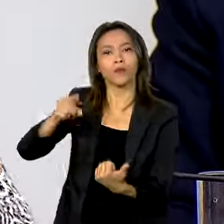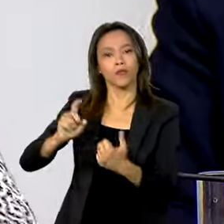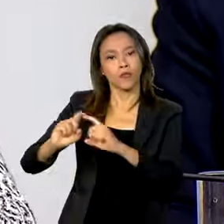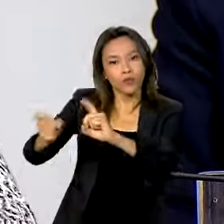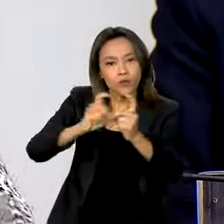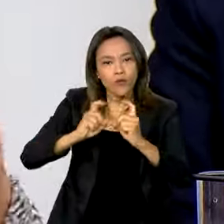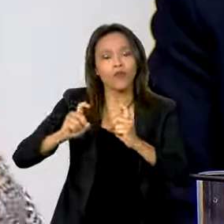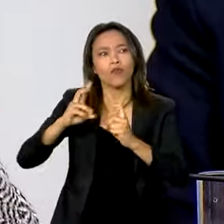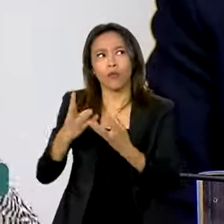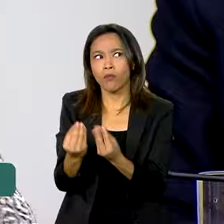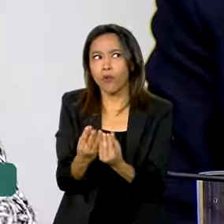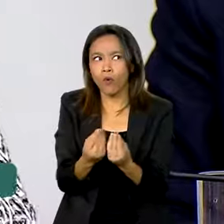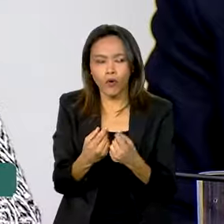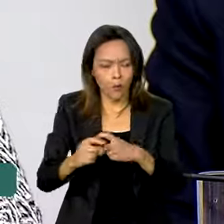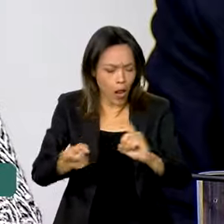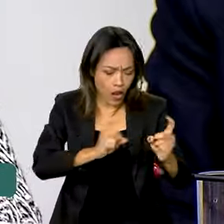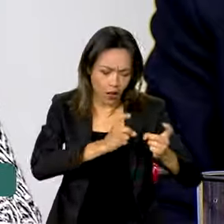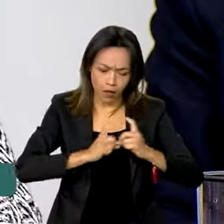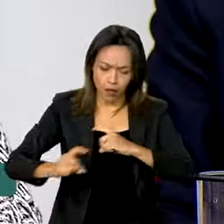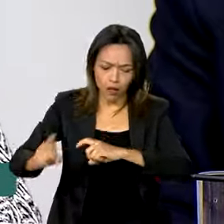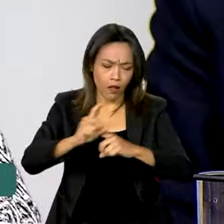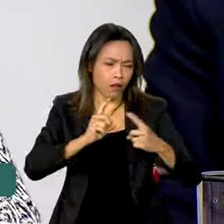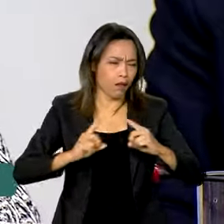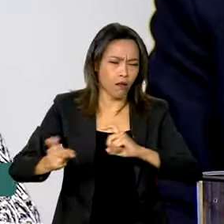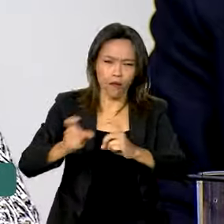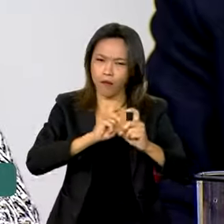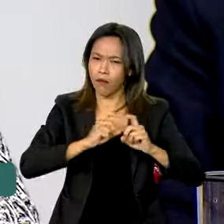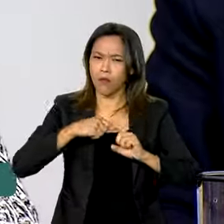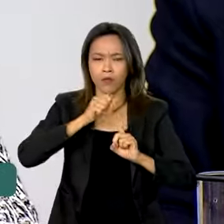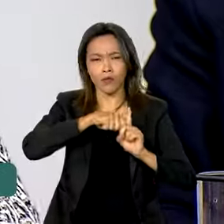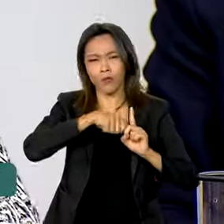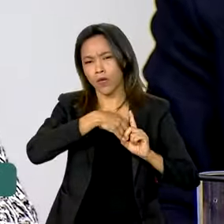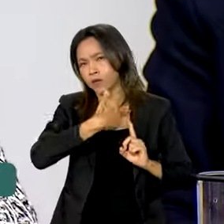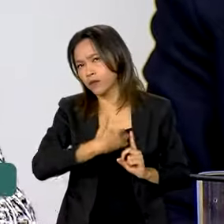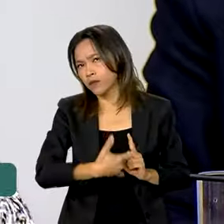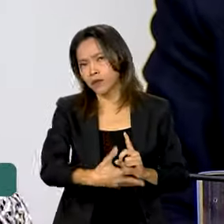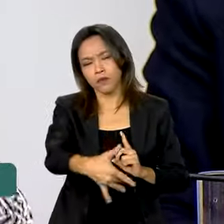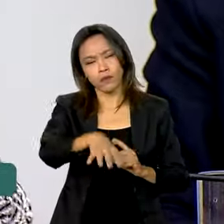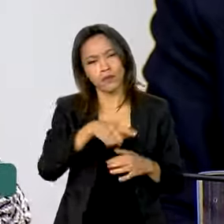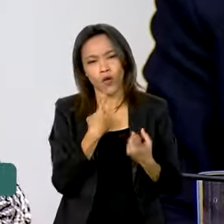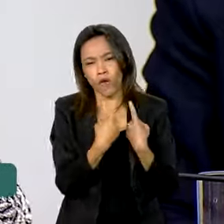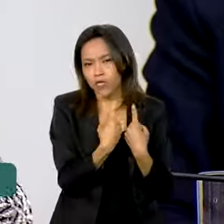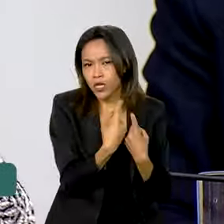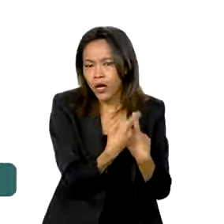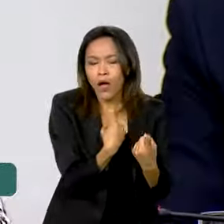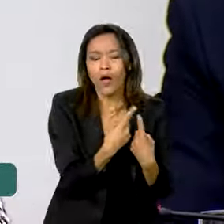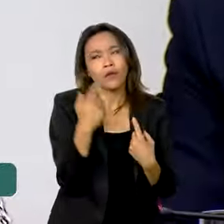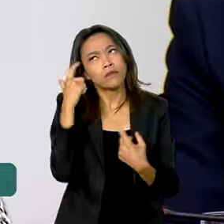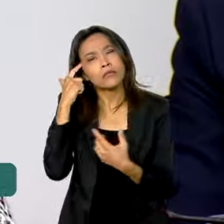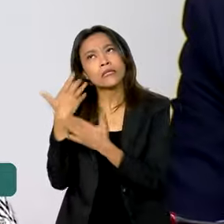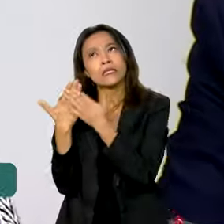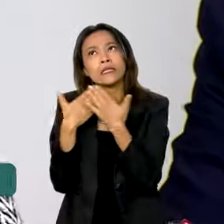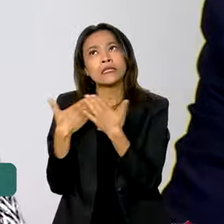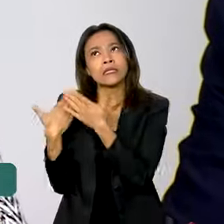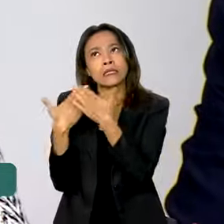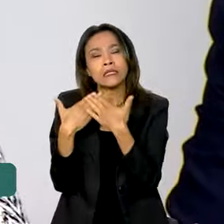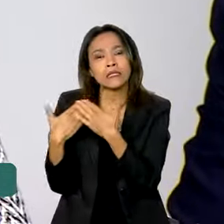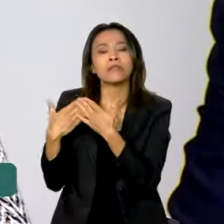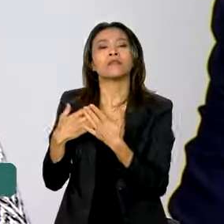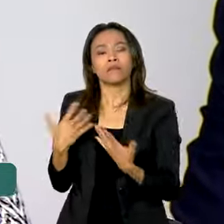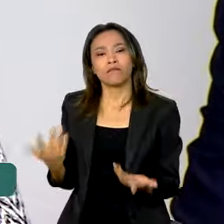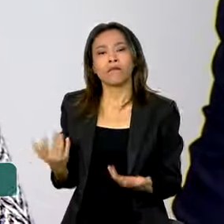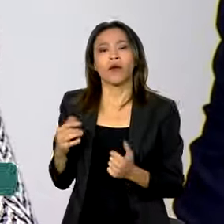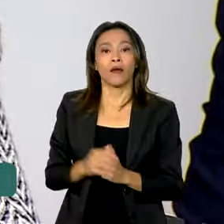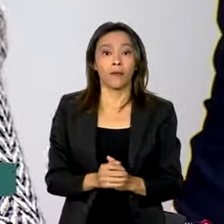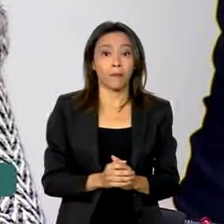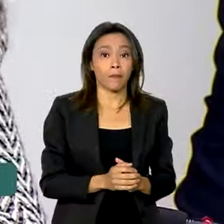muitas discussões que foram acontecendo ao longo desses meses, né, e muito diálogo, muita coisa que foi pensada. Como o presidente Lula fala, esse governo jamais